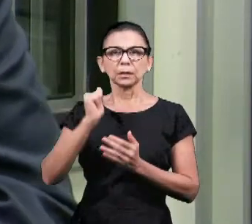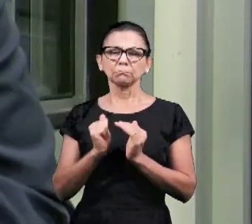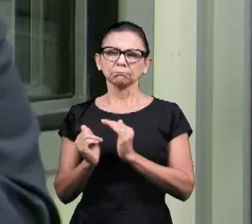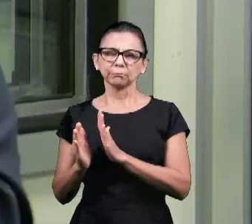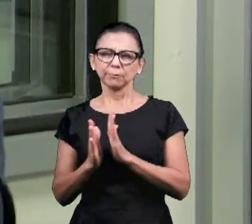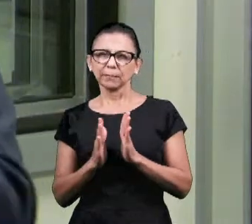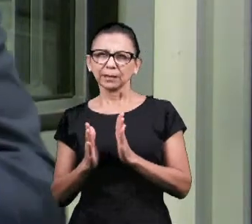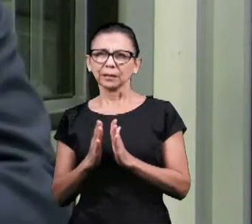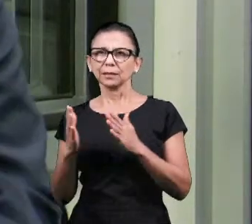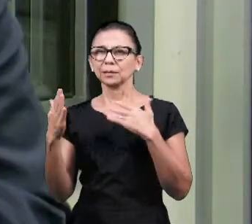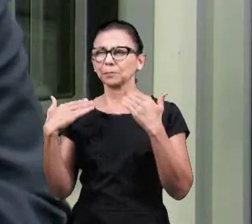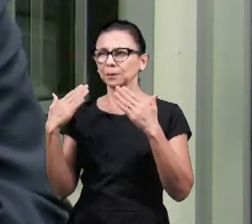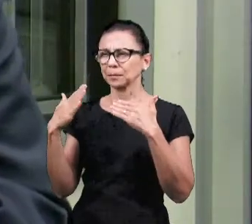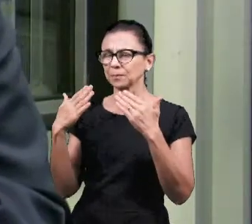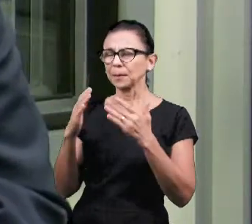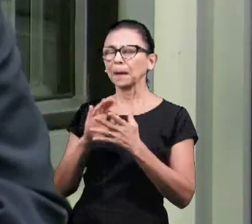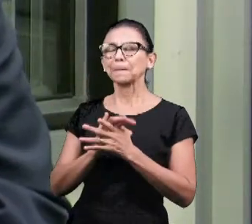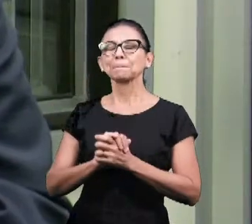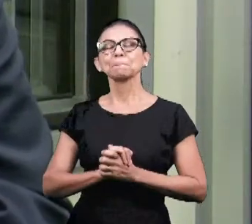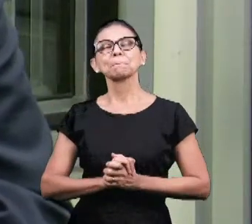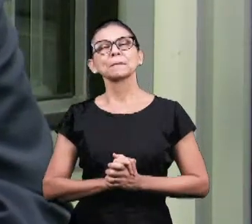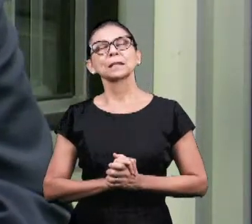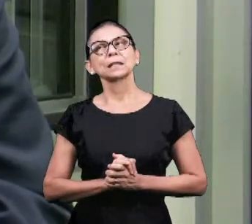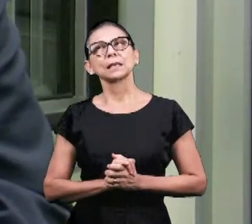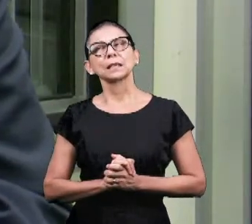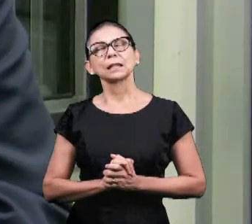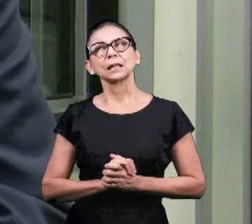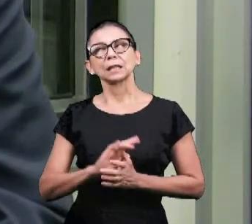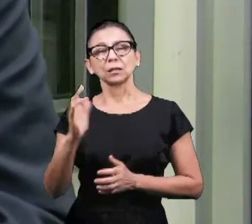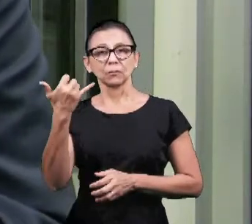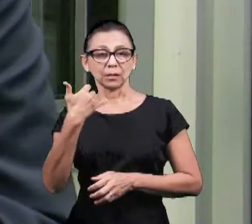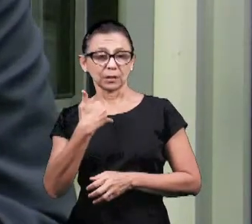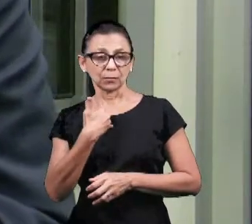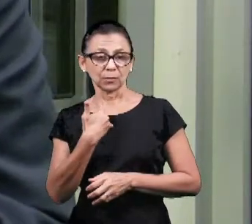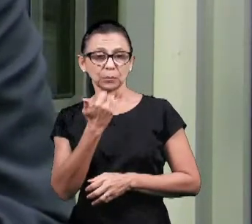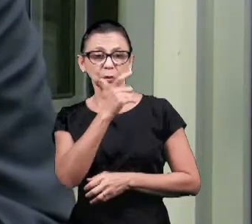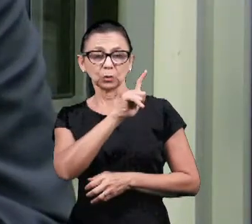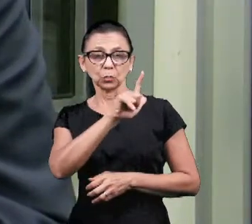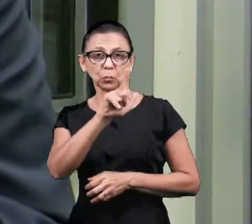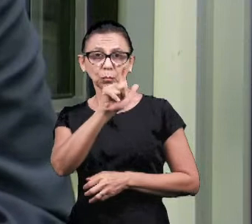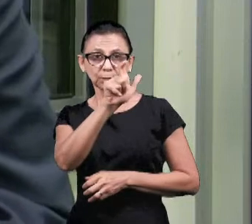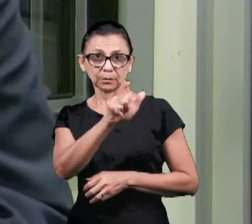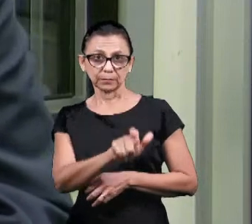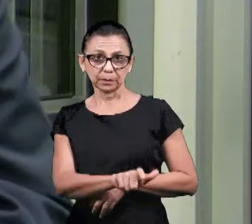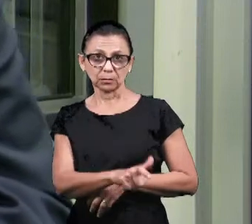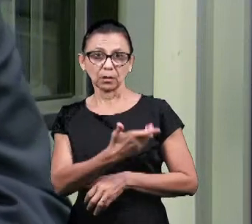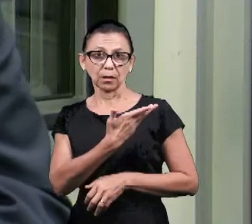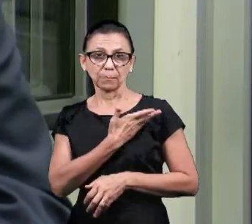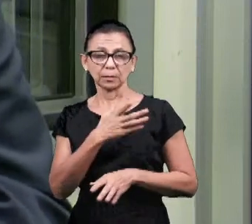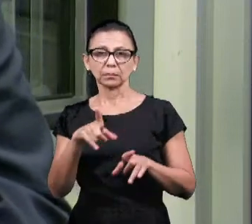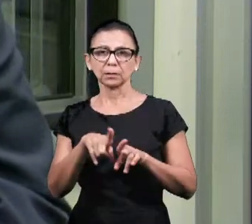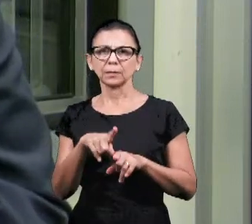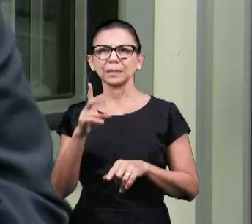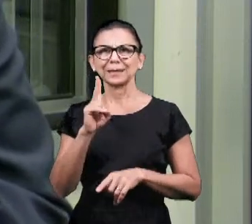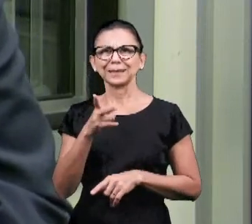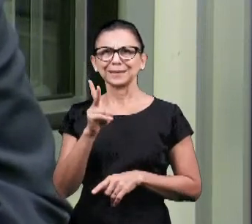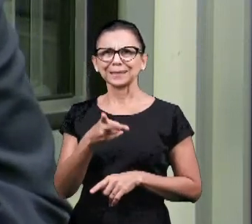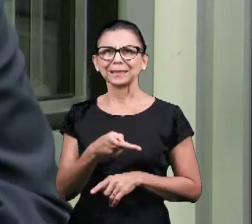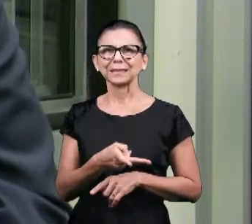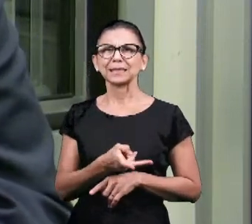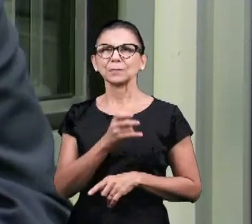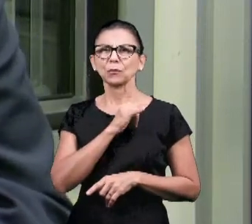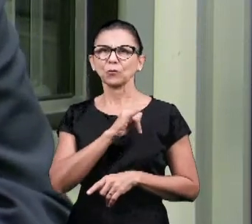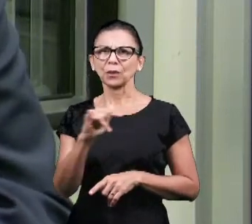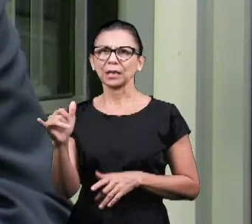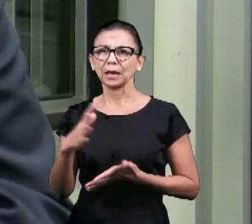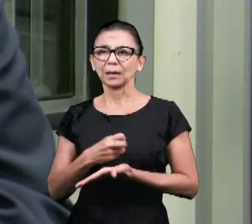conosco, comigo, com outros colegas, ele falava muito sobre a volta de Jesus, do arrebatamento da igreja. Eu não sei porquê, eu tinha